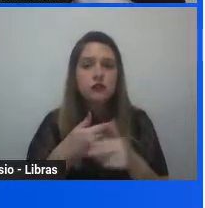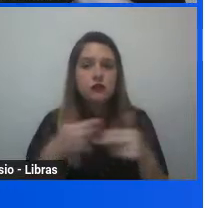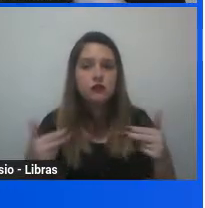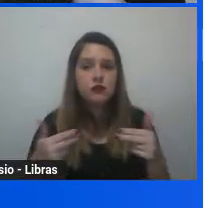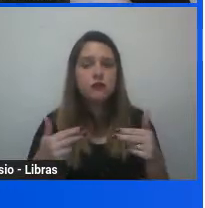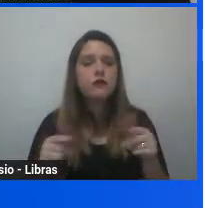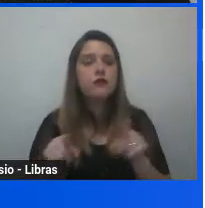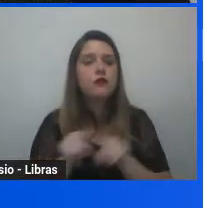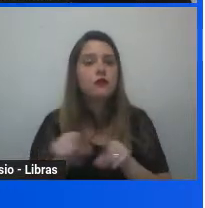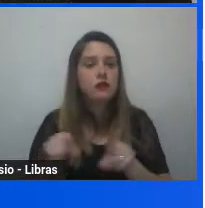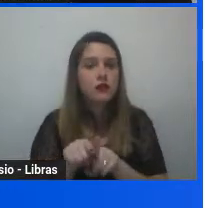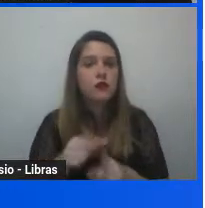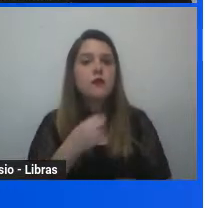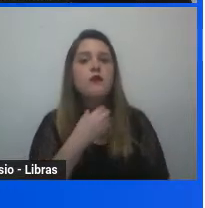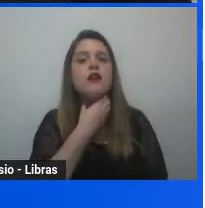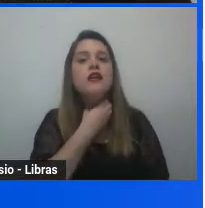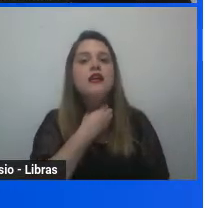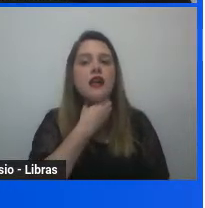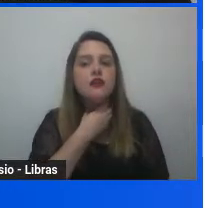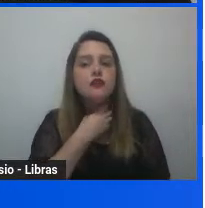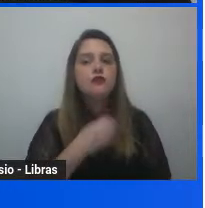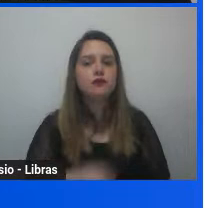engasgo.